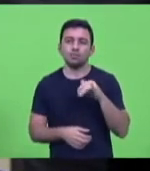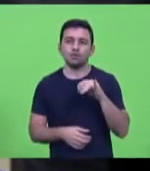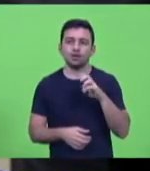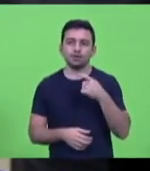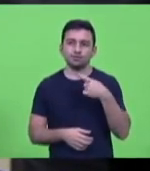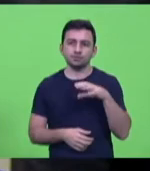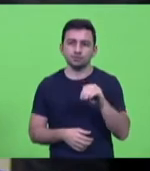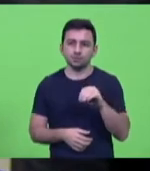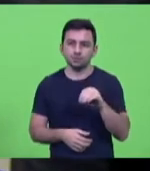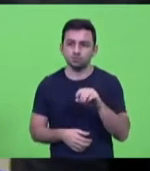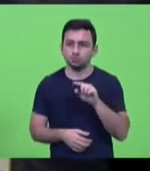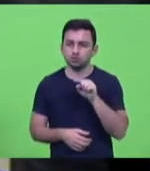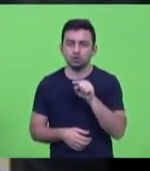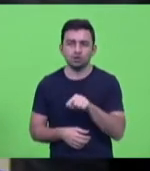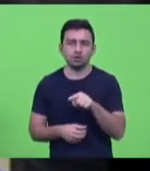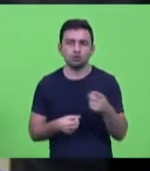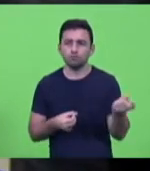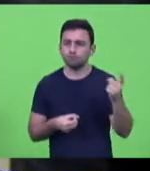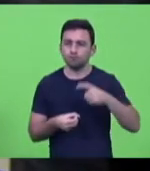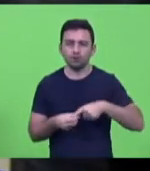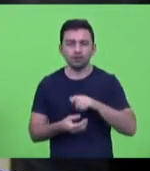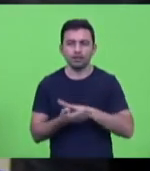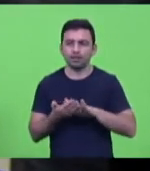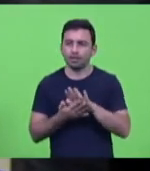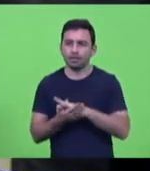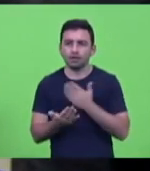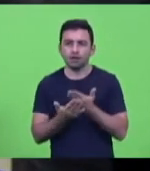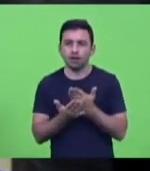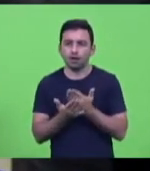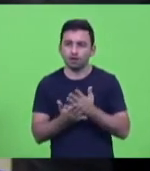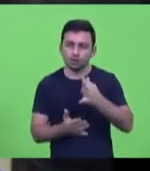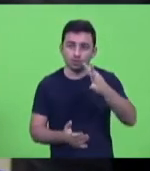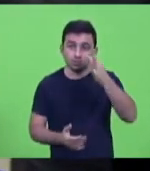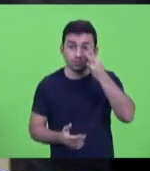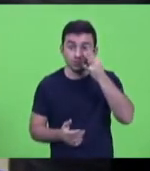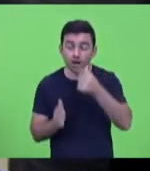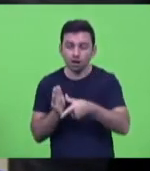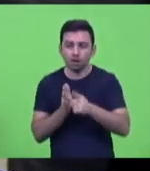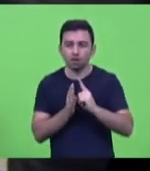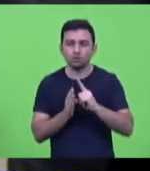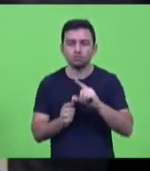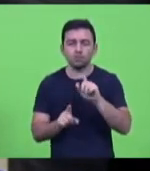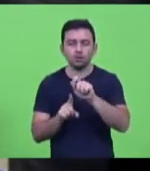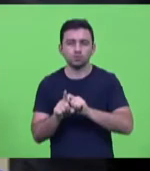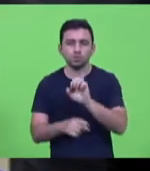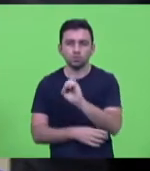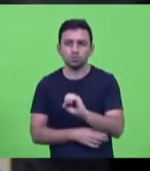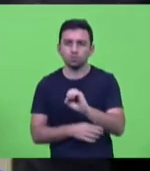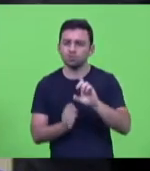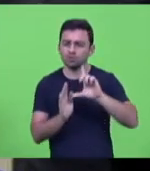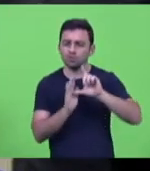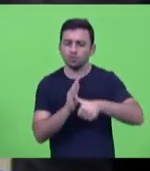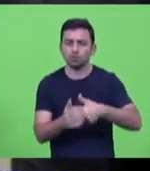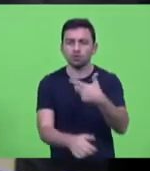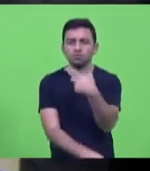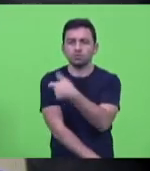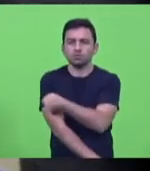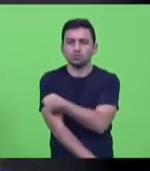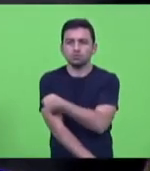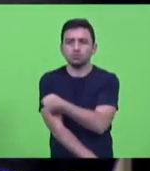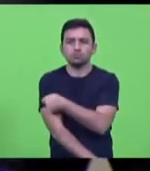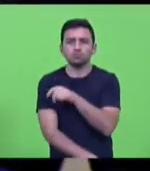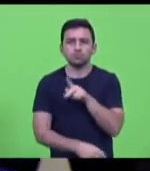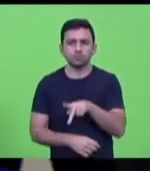Catarina por não retomar as aulas presenciais antes do mês de outubro, mesmo após a vacina dos docentes. Em